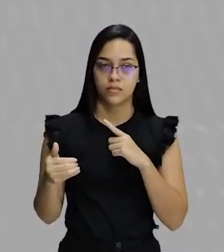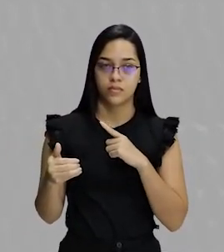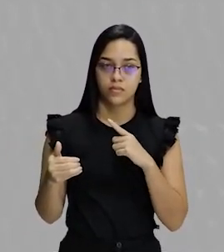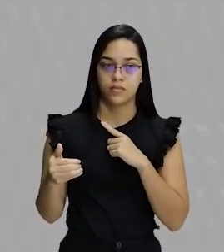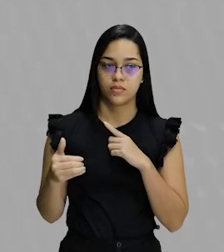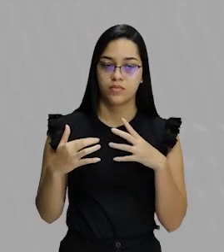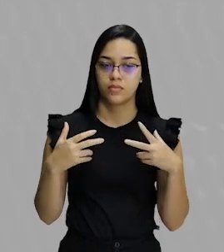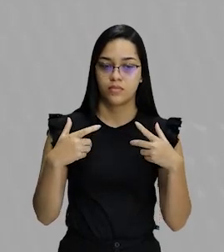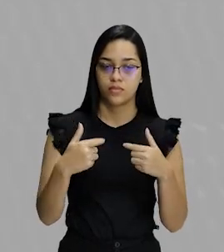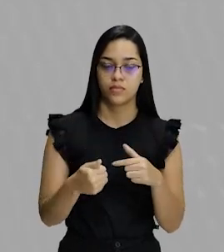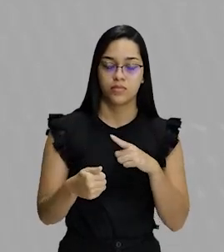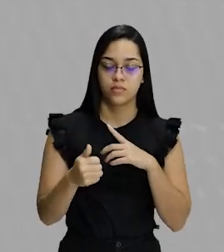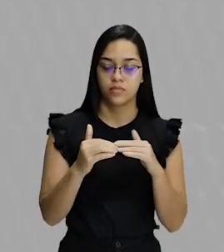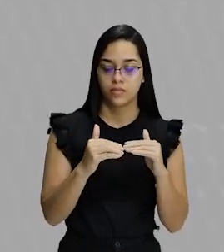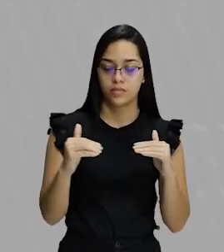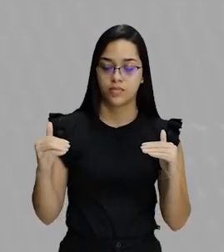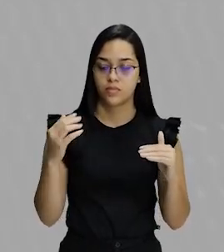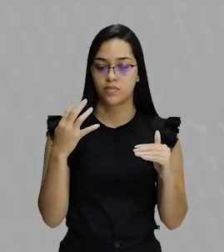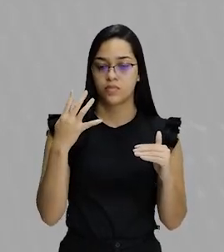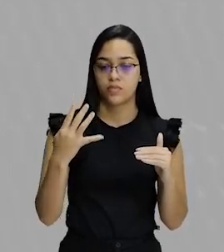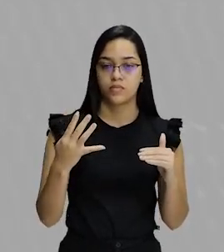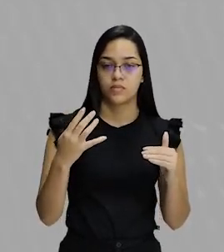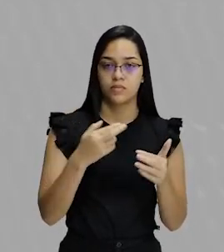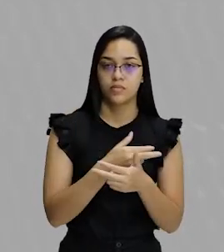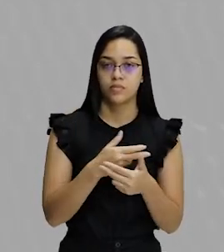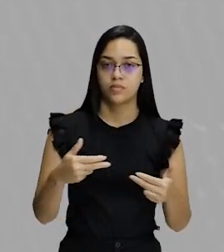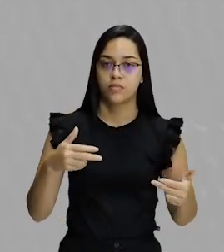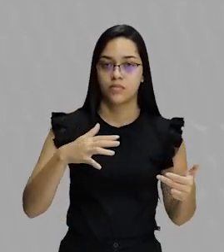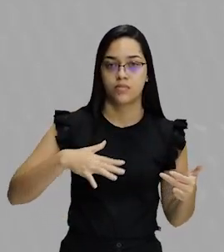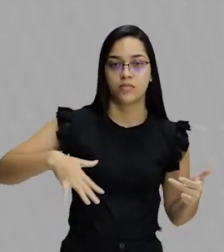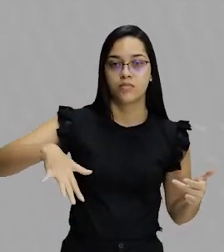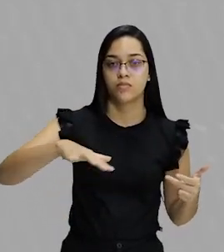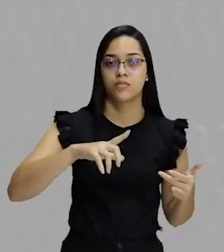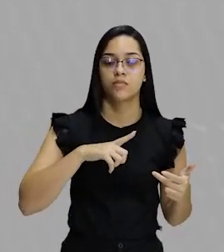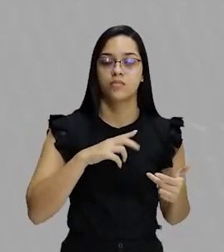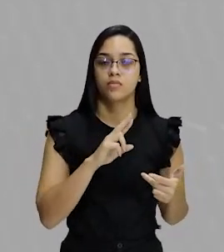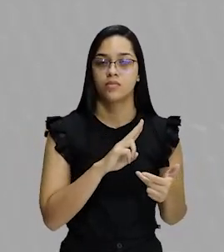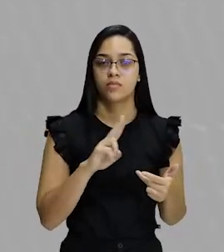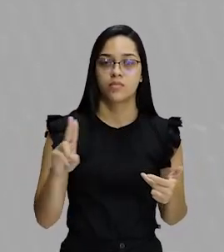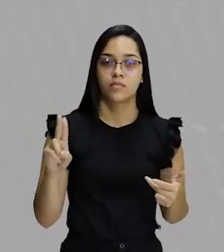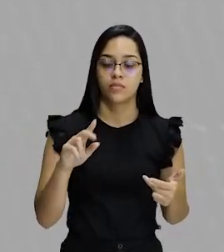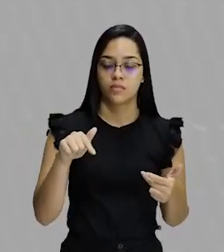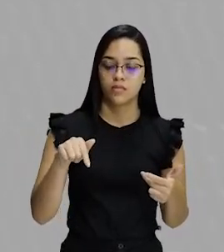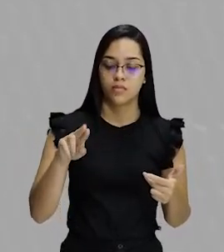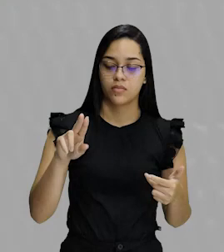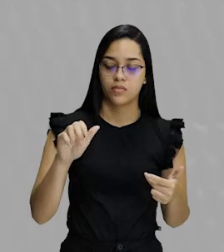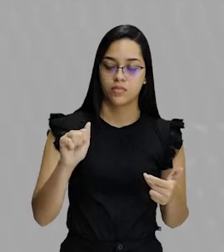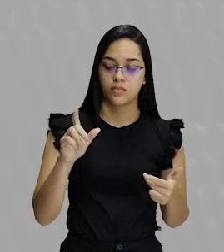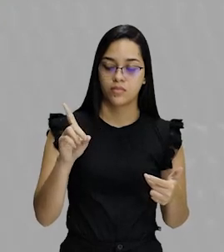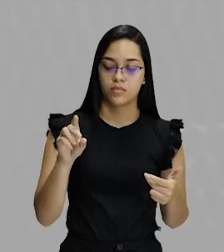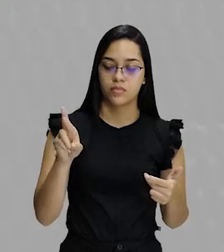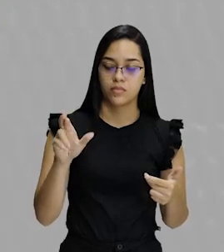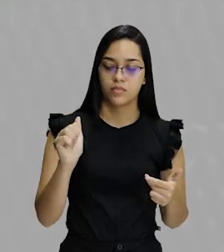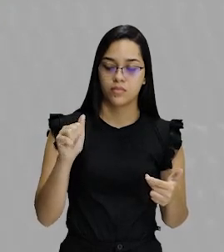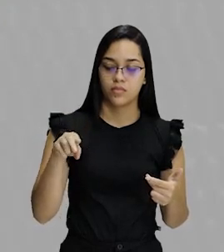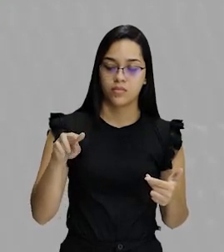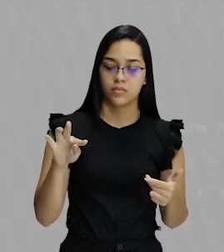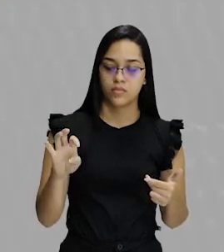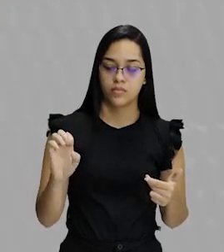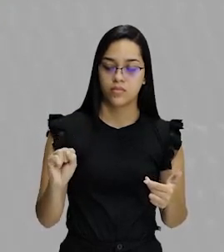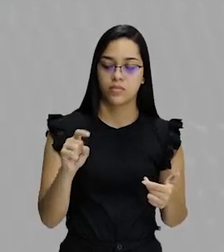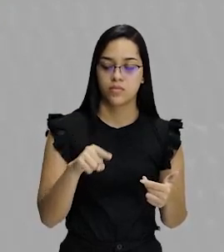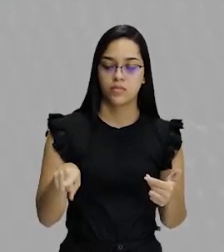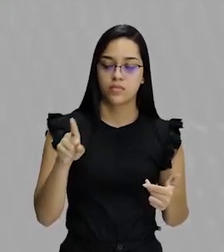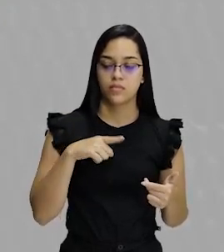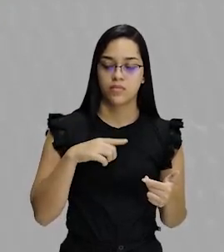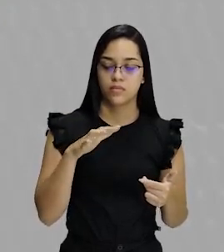uma superfície, em quatro grandes regiões, né, que nós chamamos de quadrantes, certo? Então você vem aqui, ó,